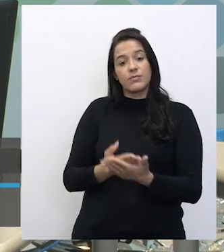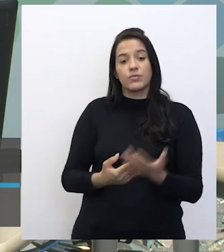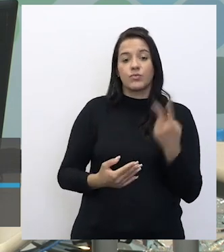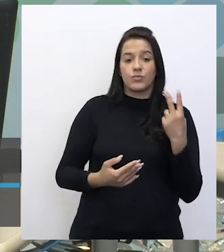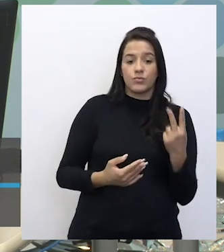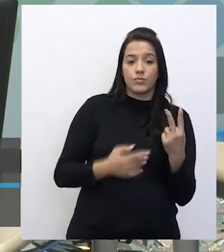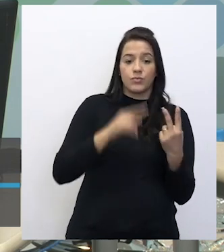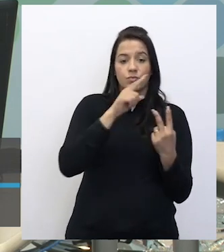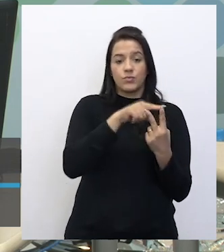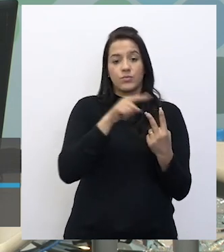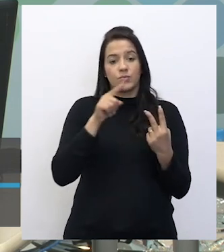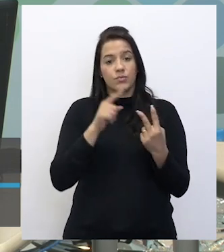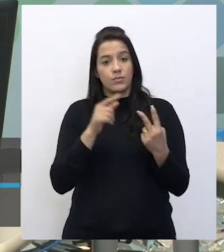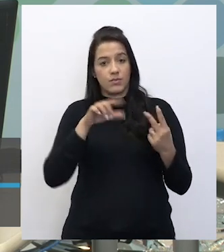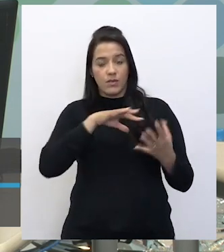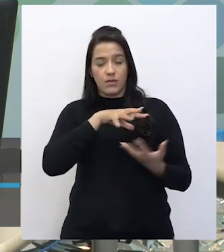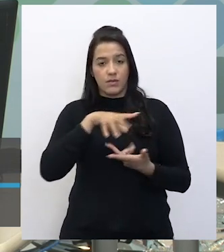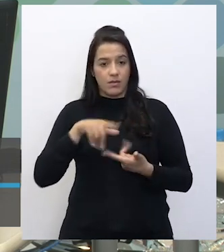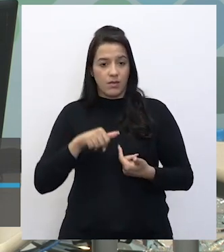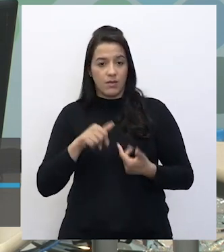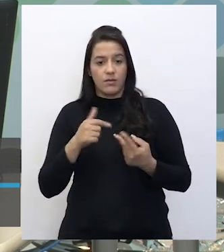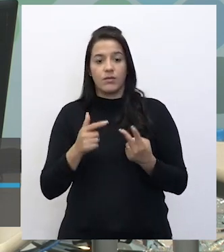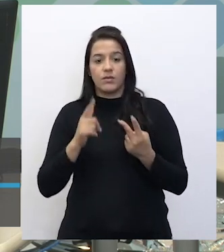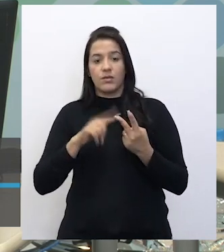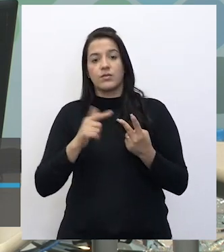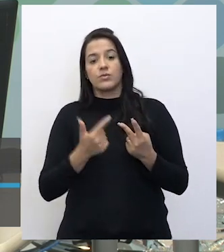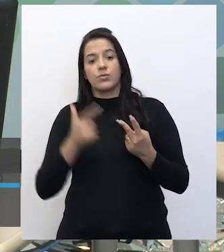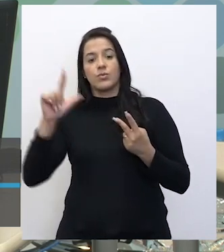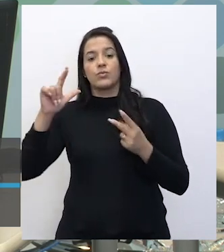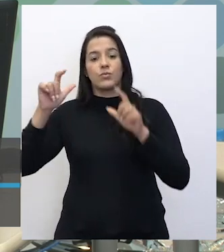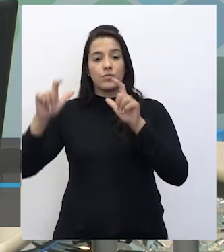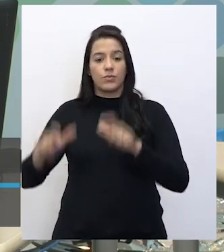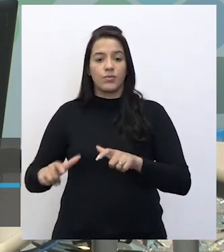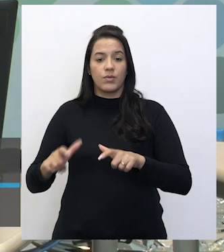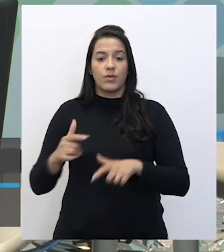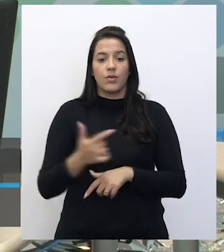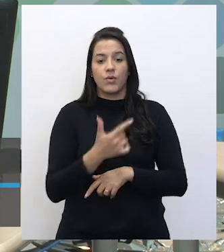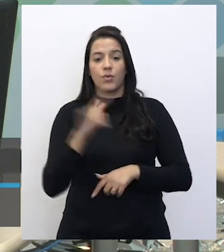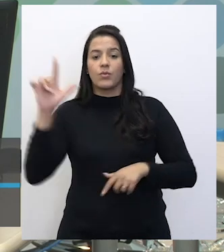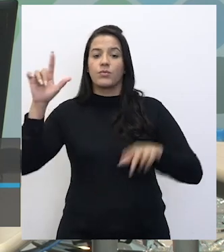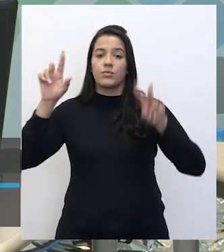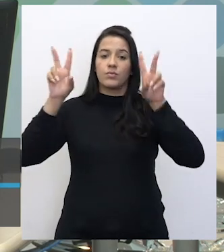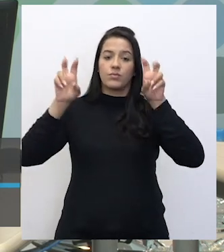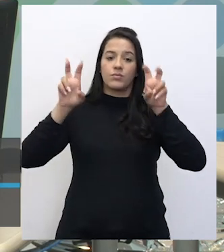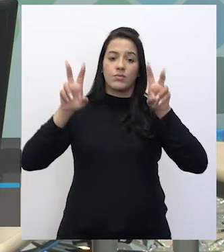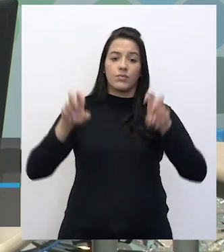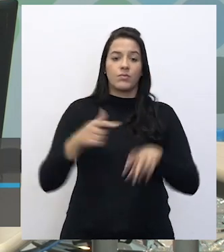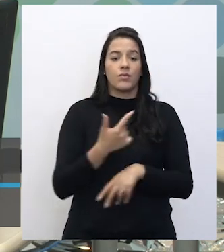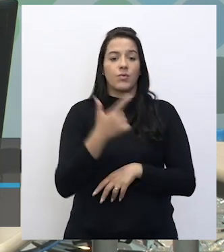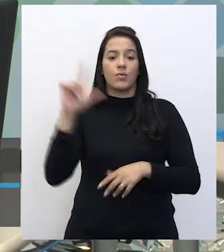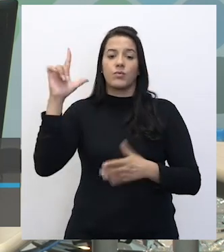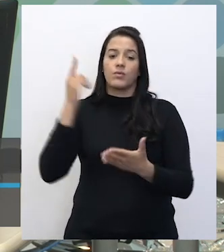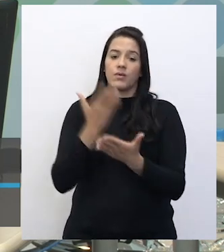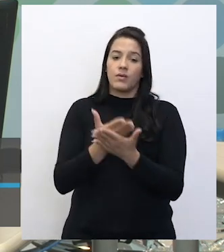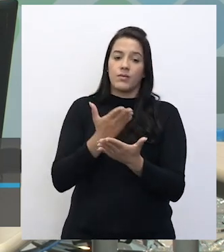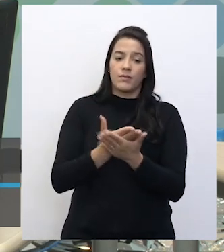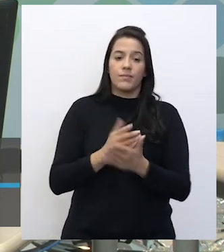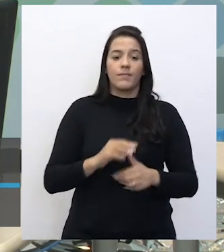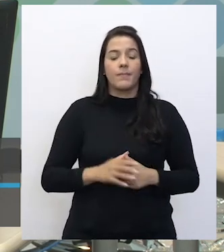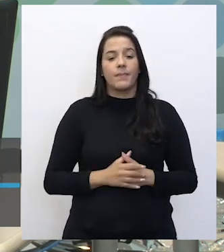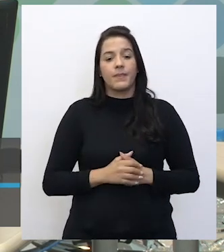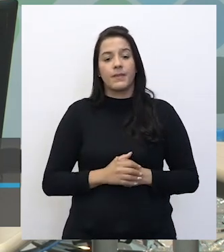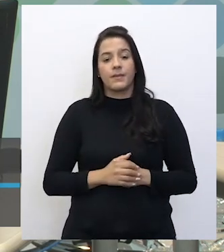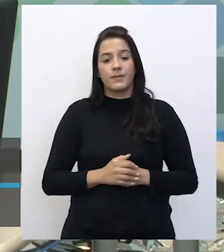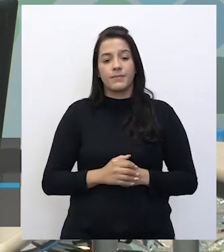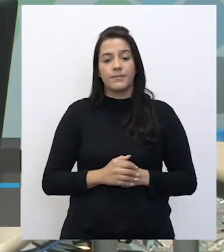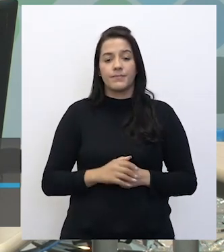uma terrena e uma outra, né, em outra dimensão. Mas aí já é um tema, né, para a gente discutir numa outra aula, num outro momento, tá bom?